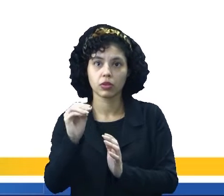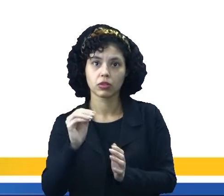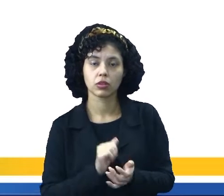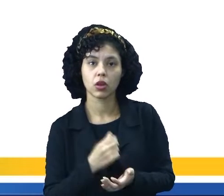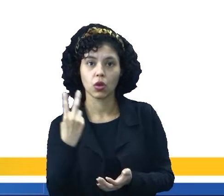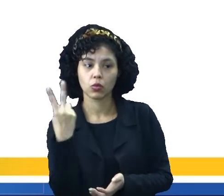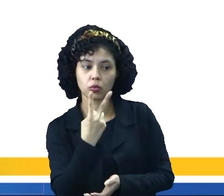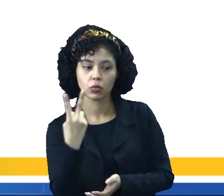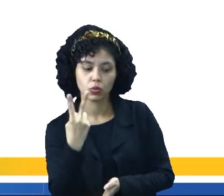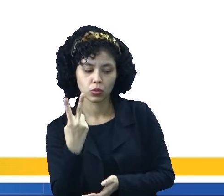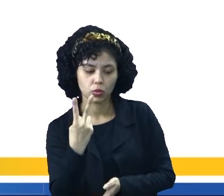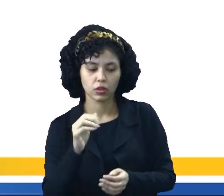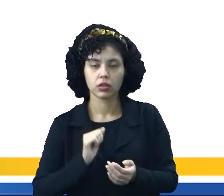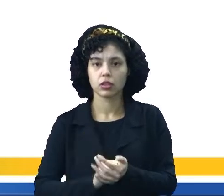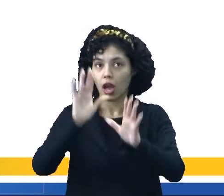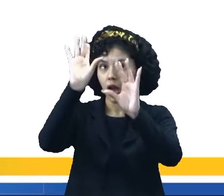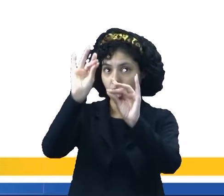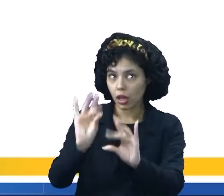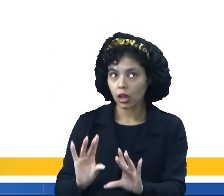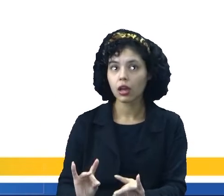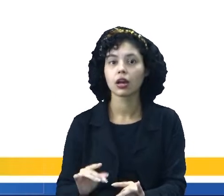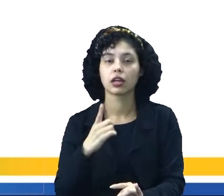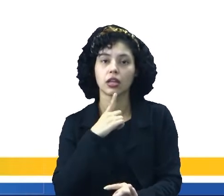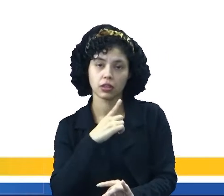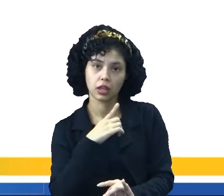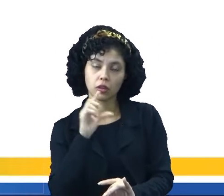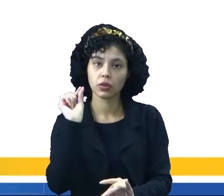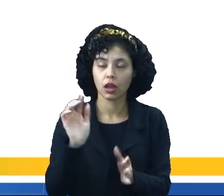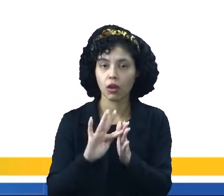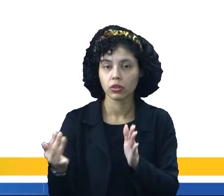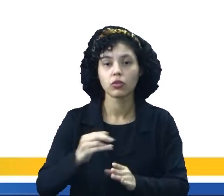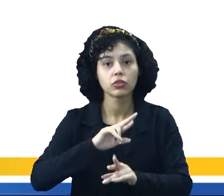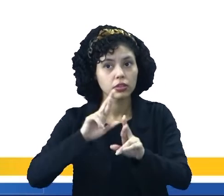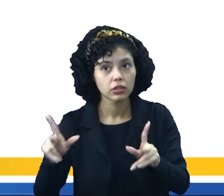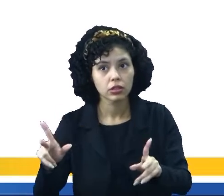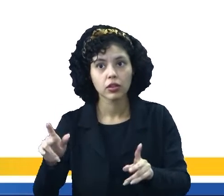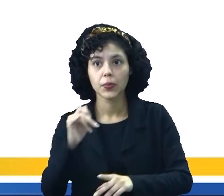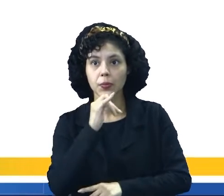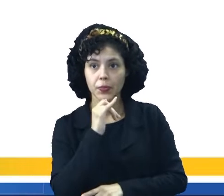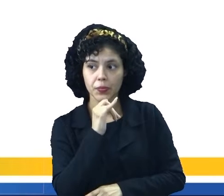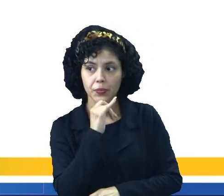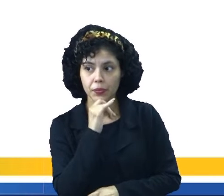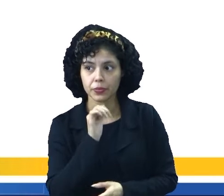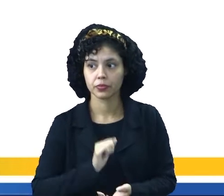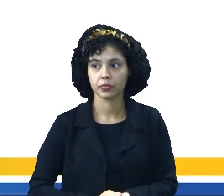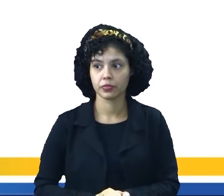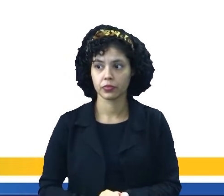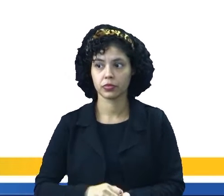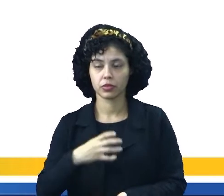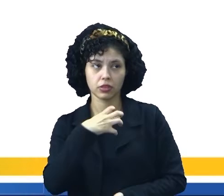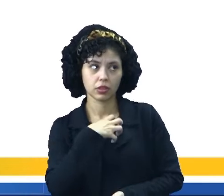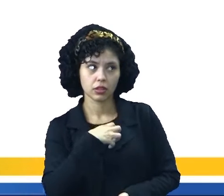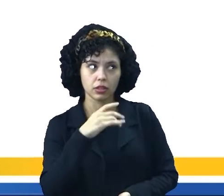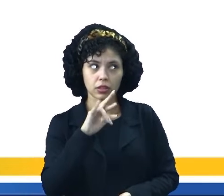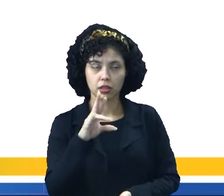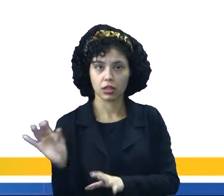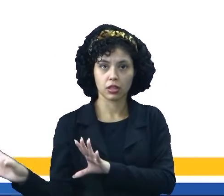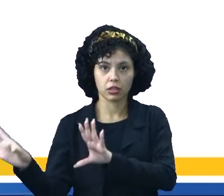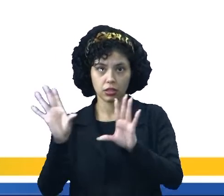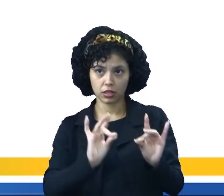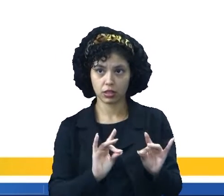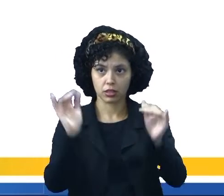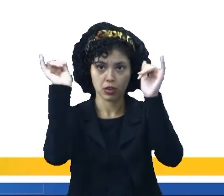São dois tipos de neurônio. Cada neurônio ele faz uma função diferente. Por exemplo, o neurônio sensitivo ele leva